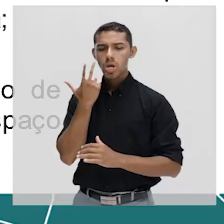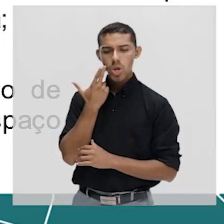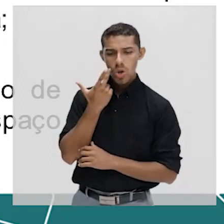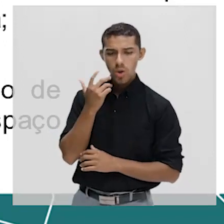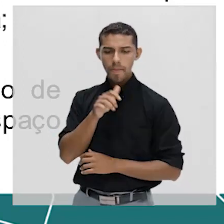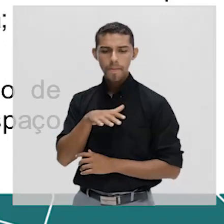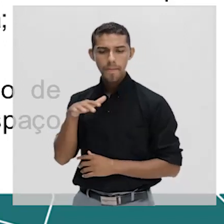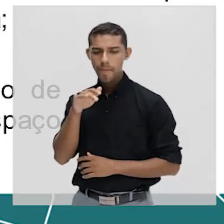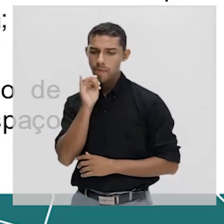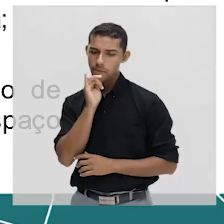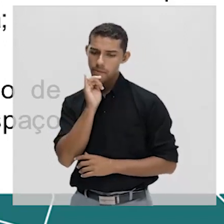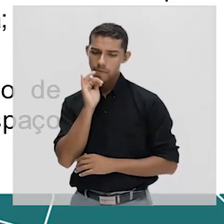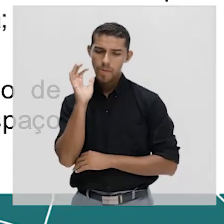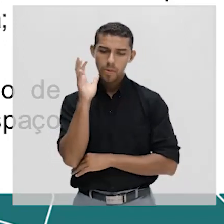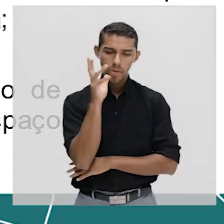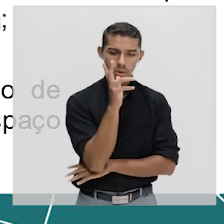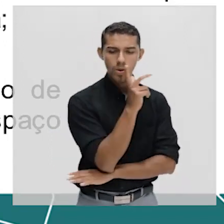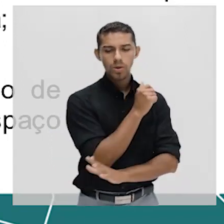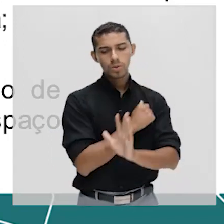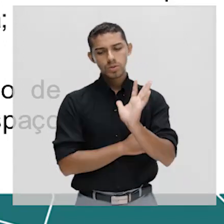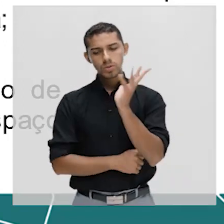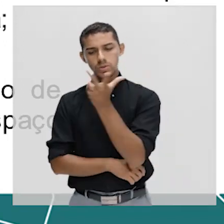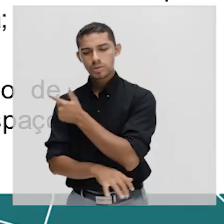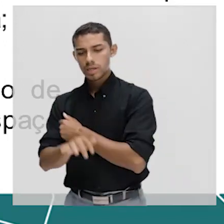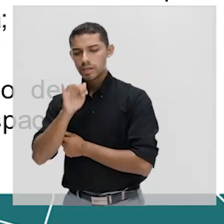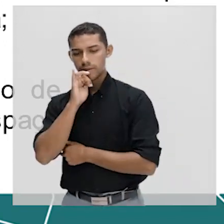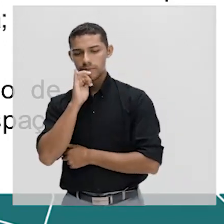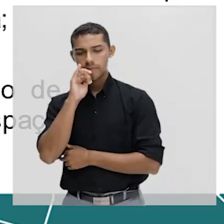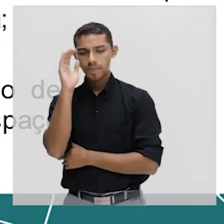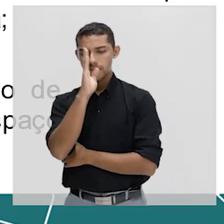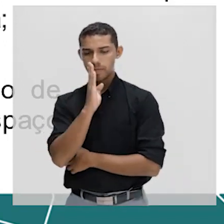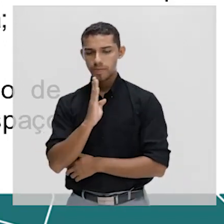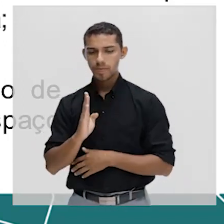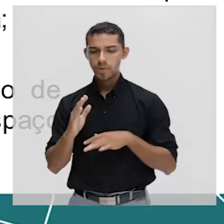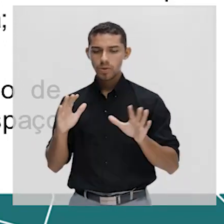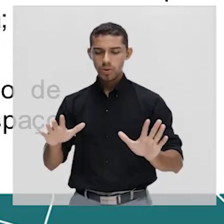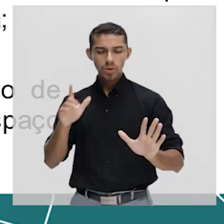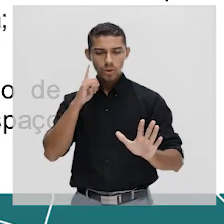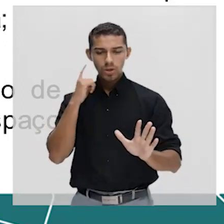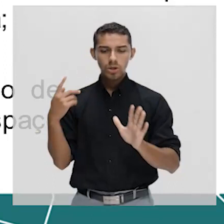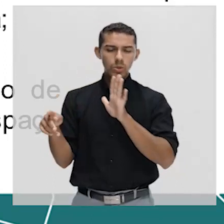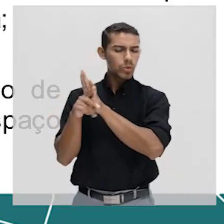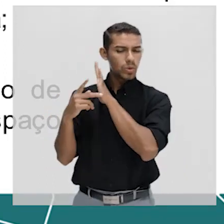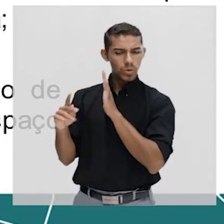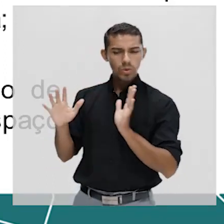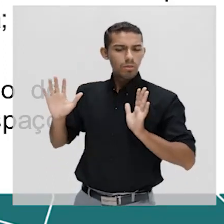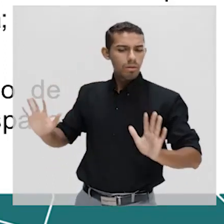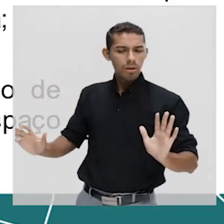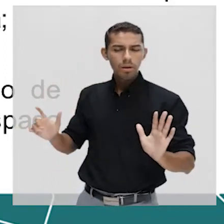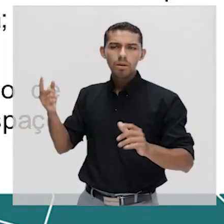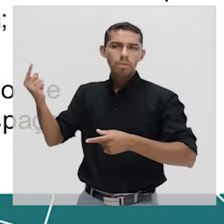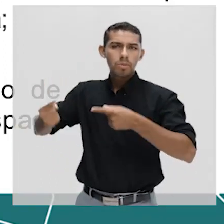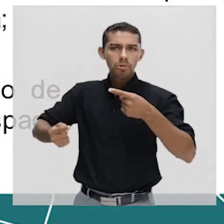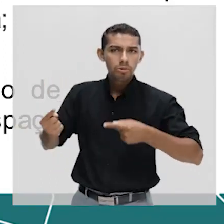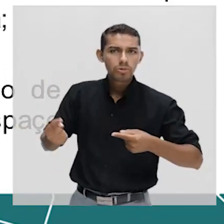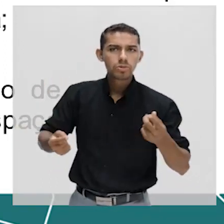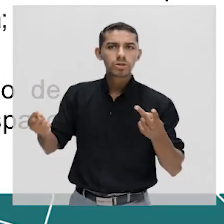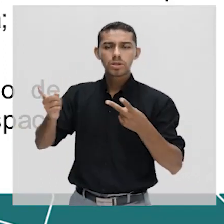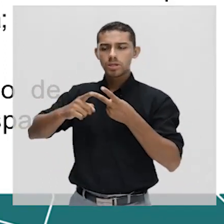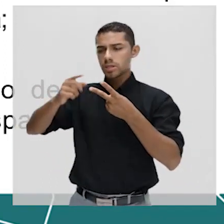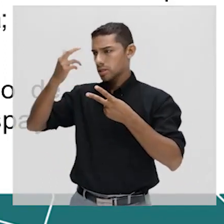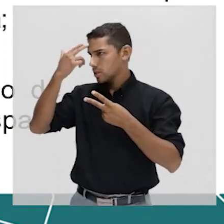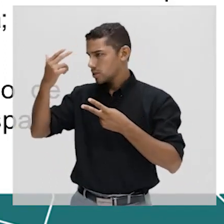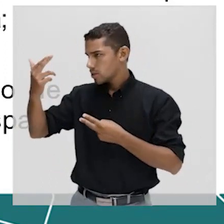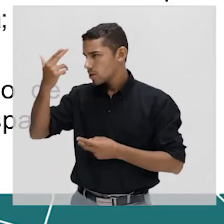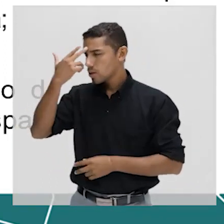ou seja, uma floresta, ou, por exemplo, no caso do Brasil, pode ser aí, né, as suas fronteiras delimitadas por questões políticas, históricas,